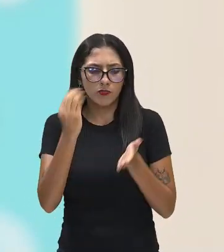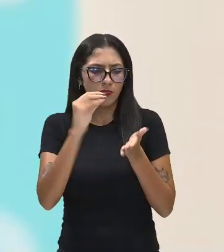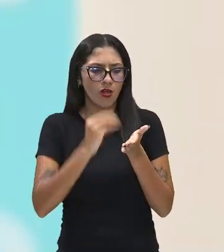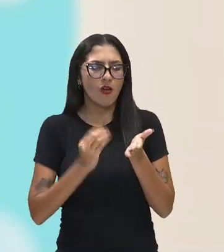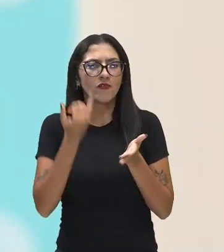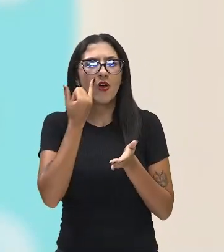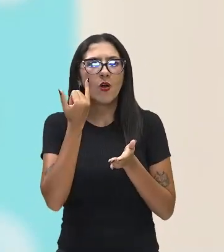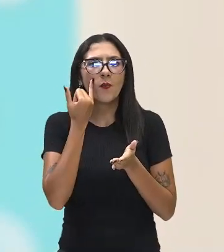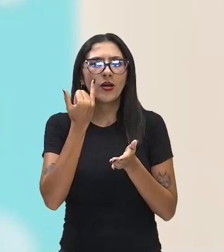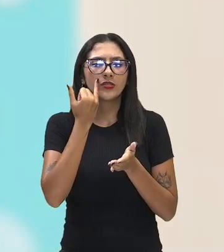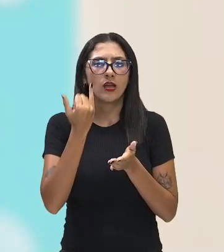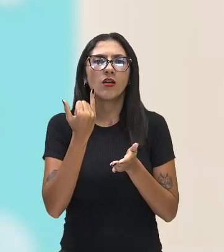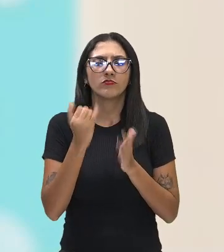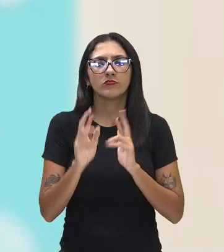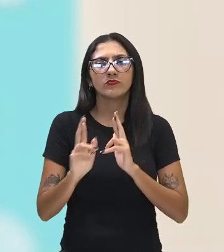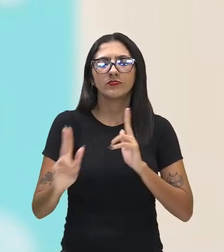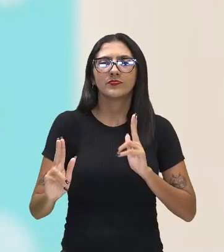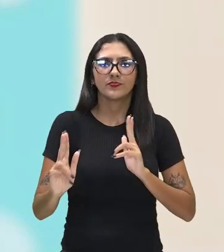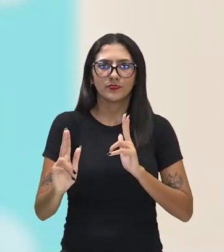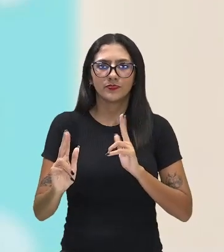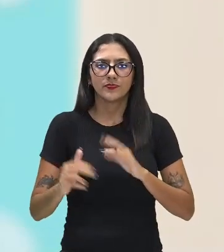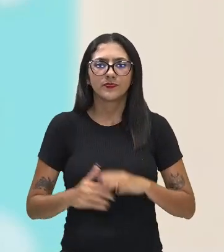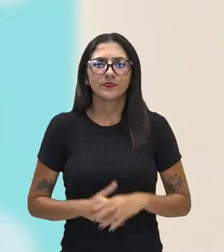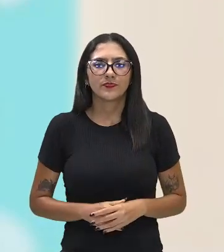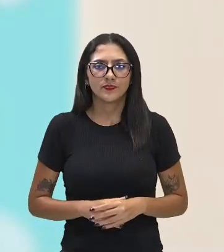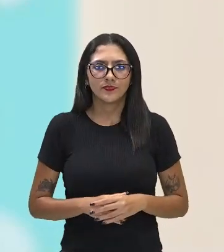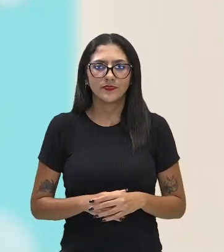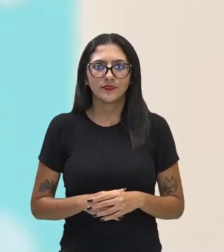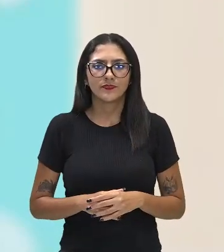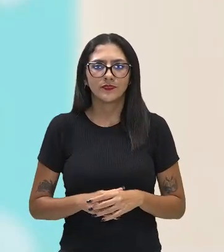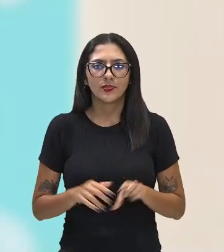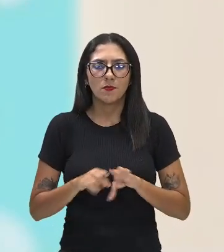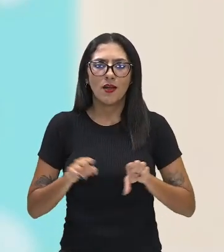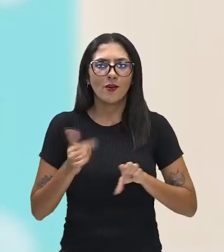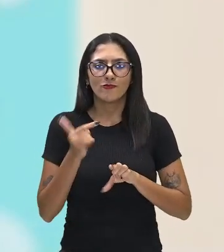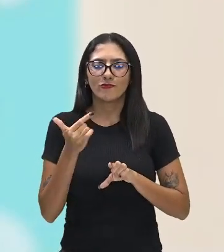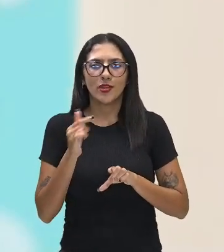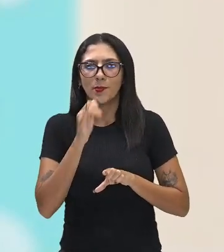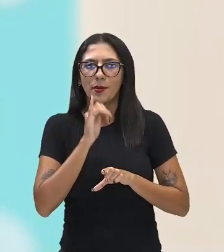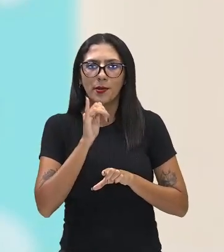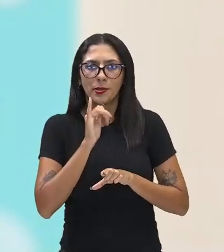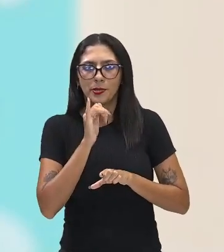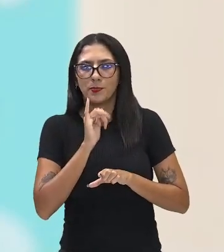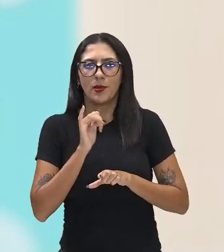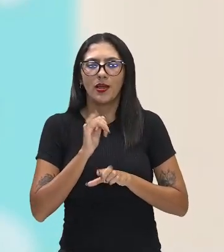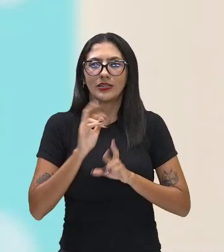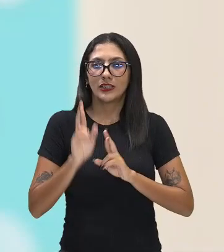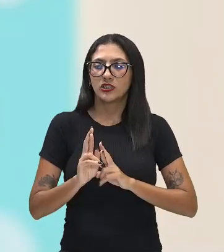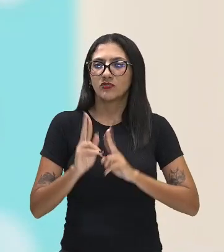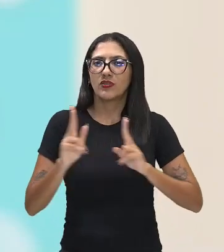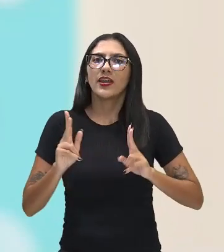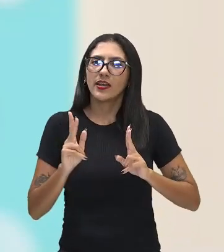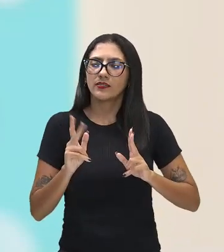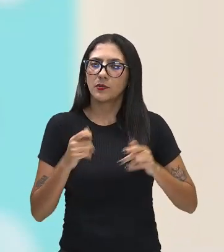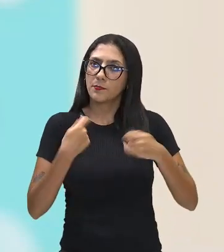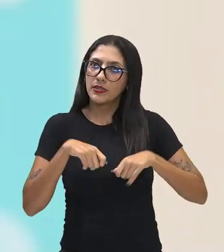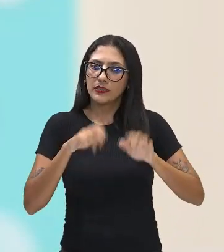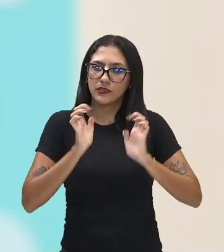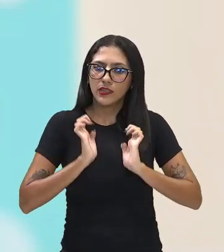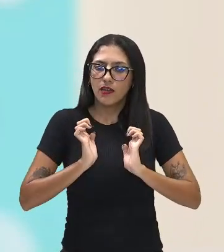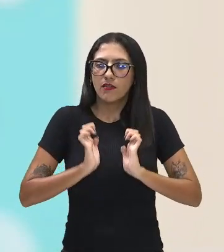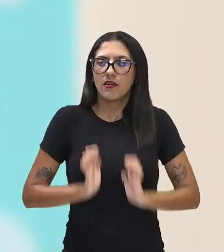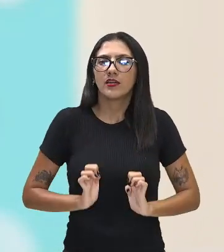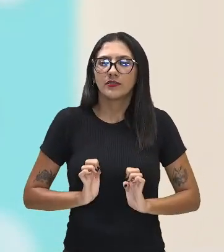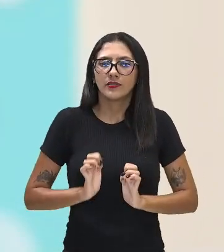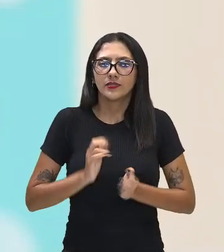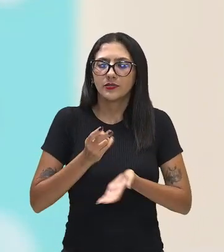um trabalho espetacular. Mas ele não sabe diferenciar, né? Ele não é ético. E é isso que pede